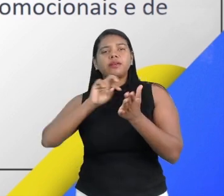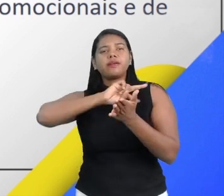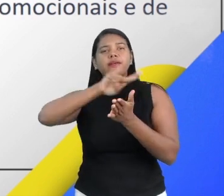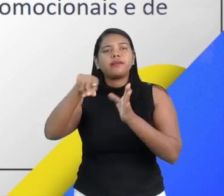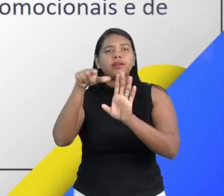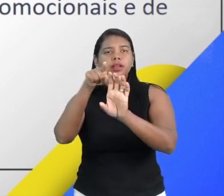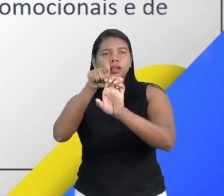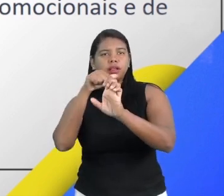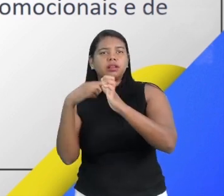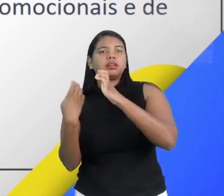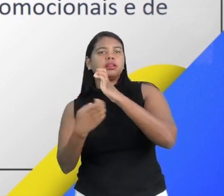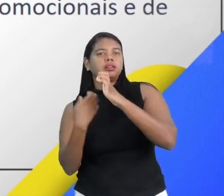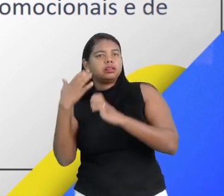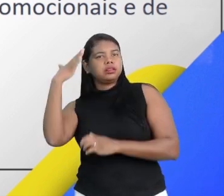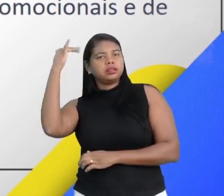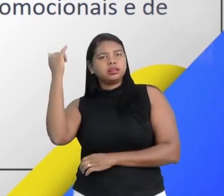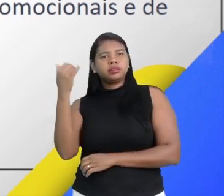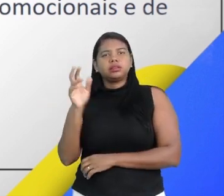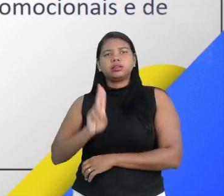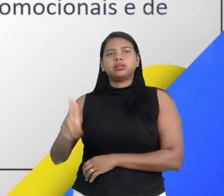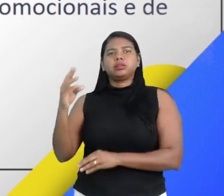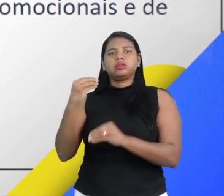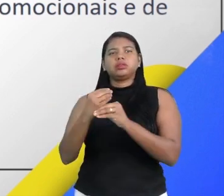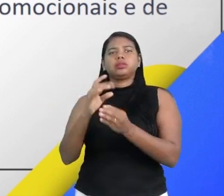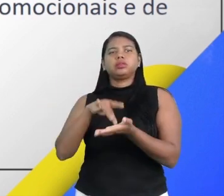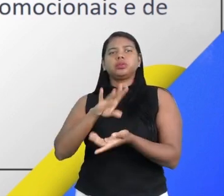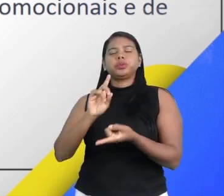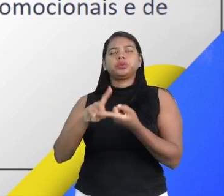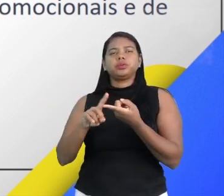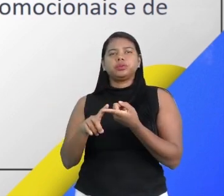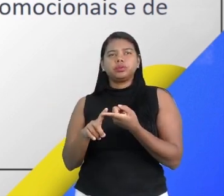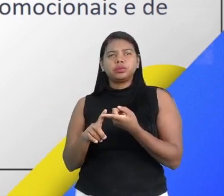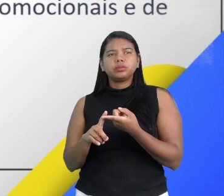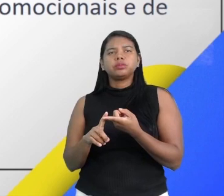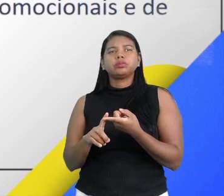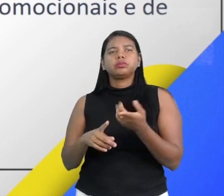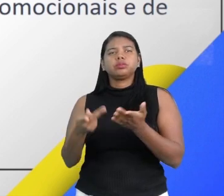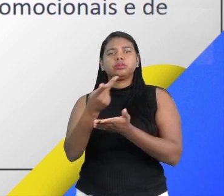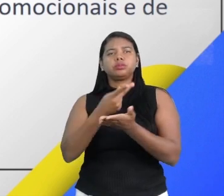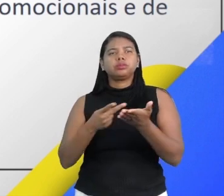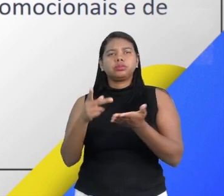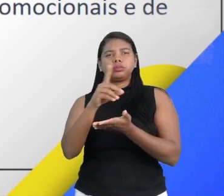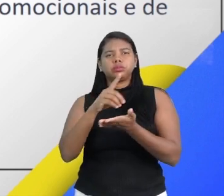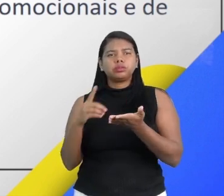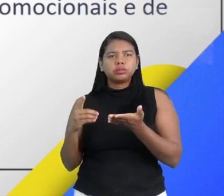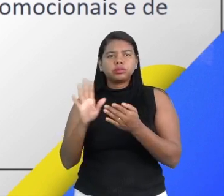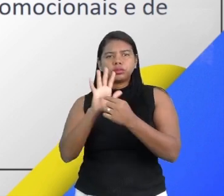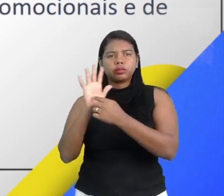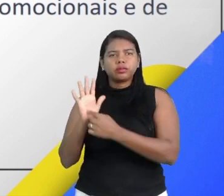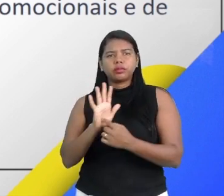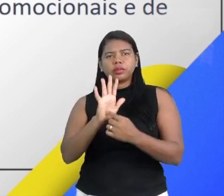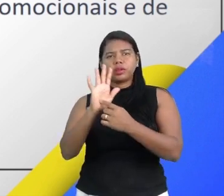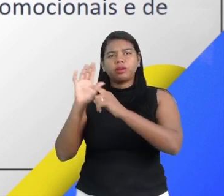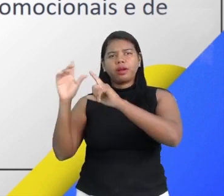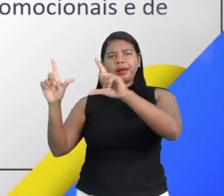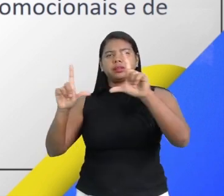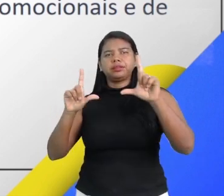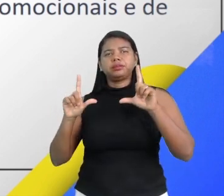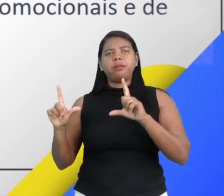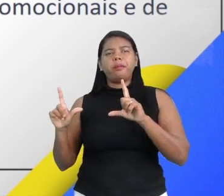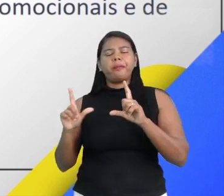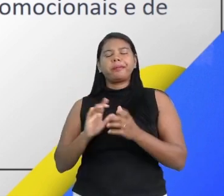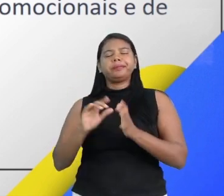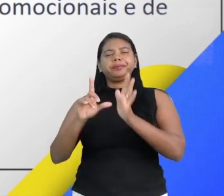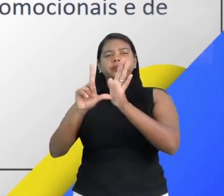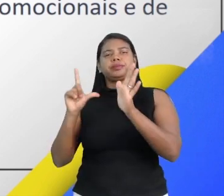grande porte. Um exemplo disso é a DreamWorks Animation, que é uma empresa de animação que usa o GIMP para editar suas imagens rasterizadas. Então, antes de